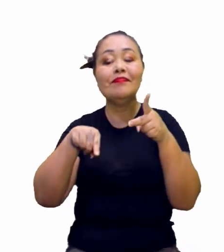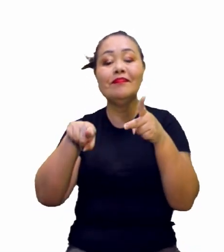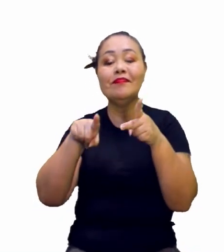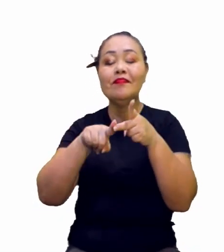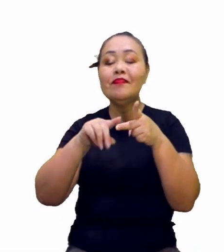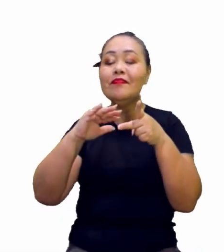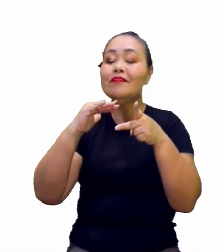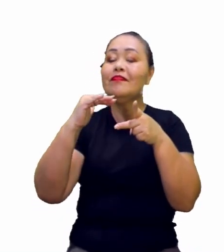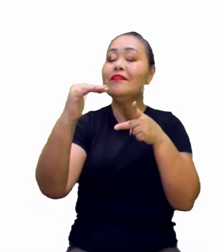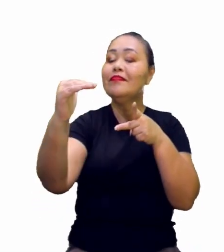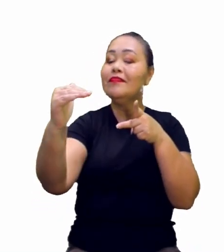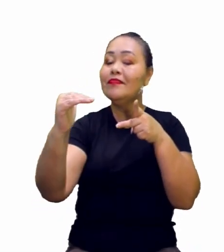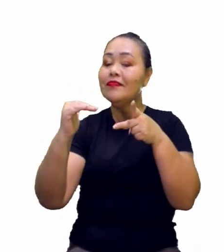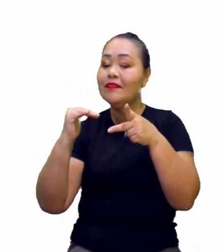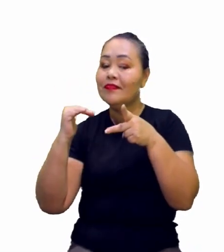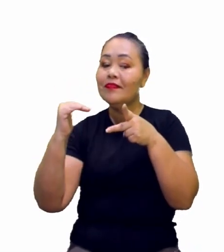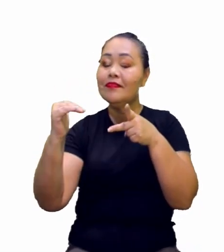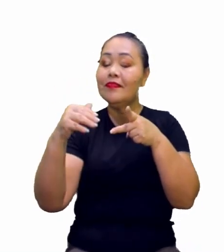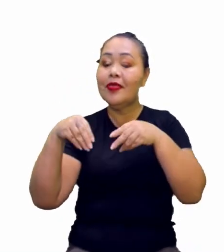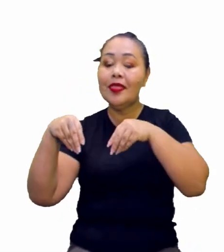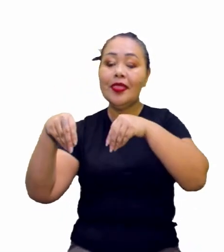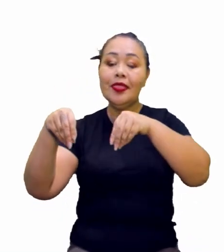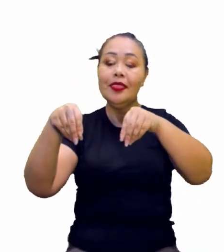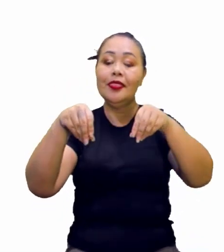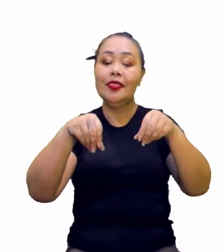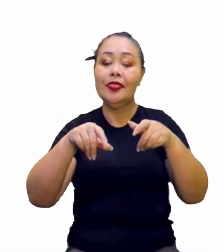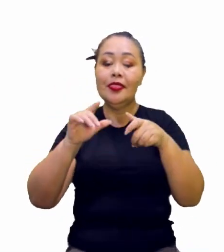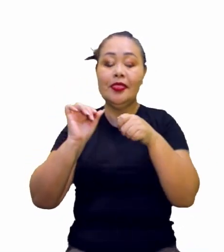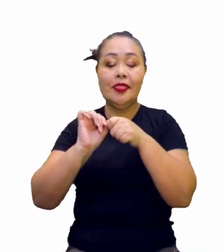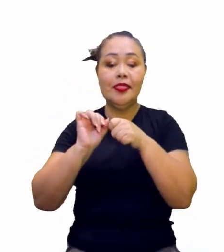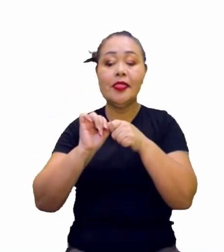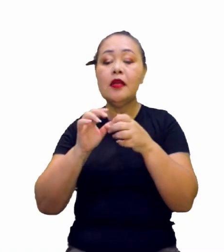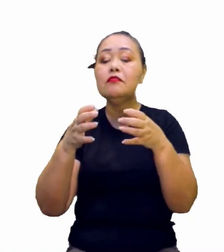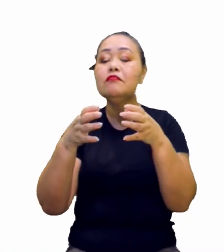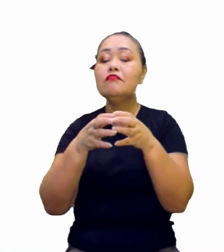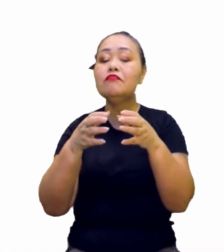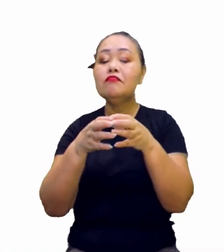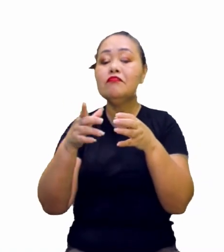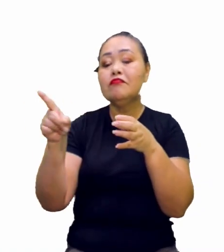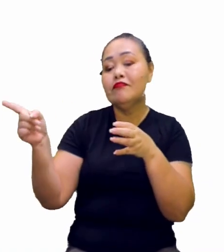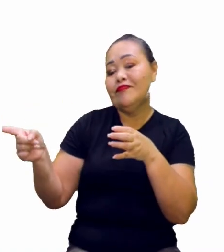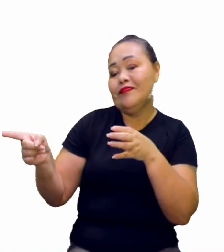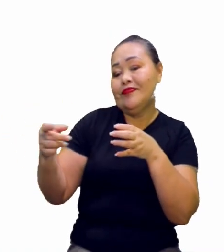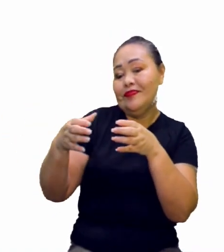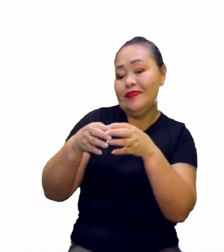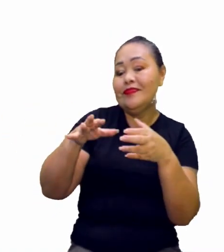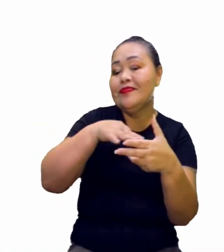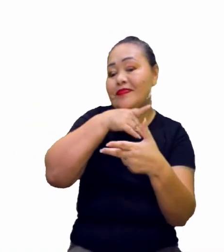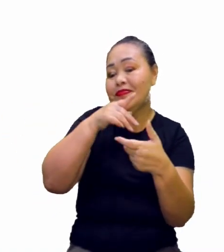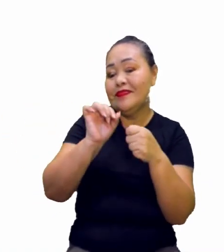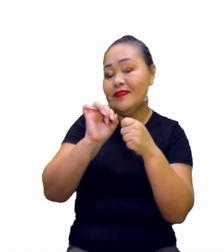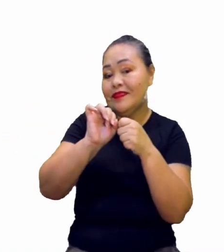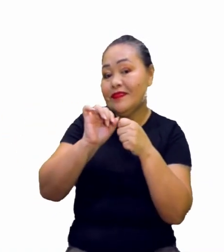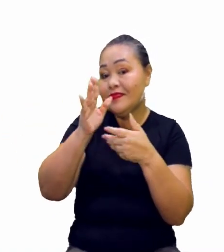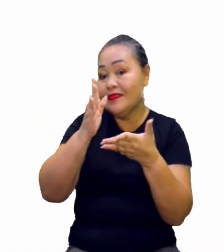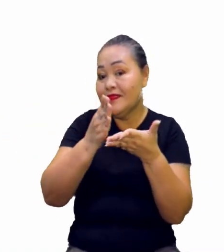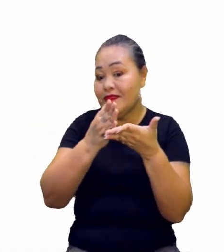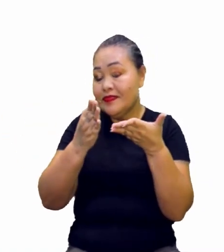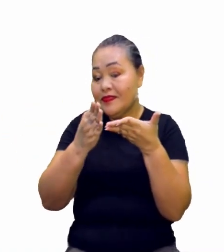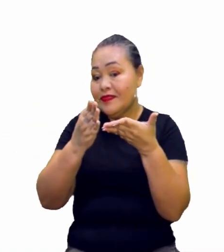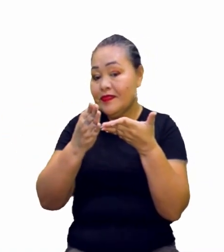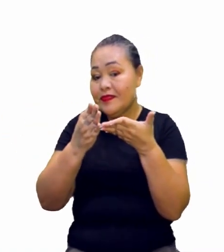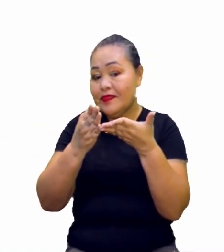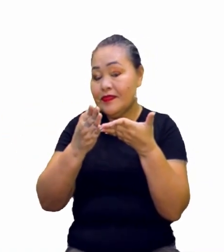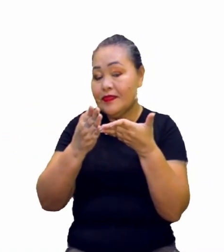grande território. Destaca-se pelo número de espécies equivalendo à metade de todas as espécies